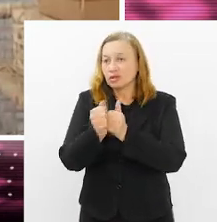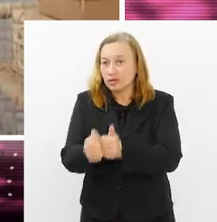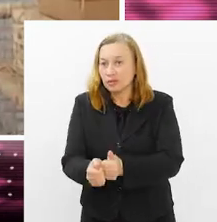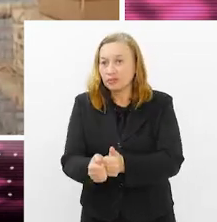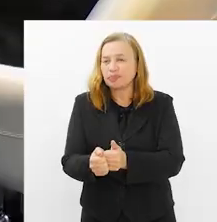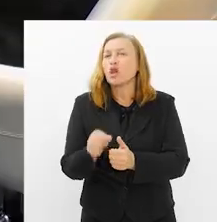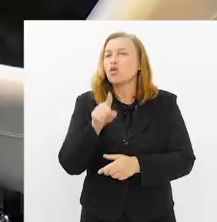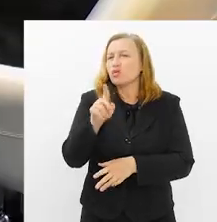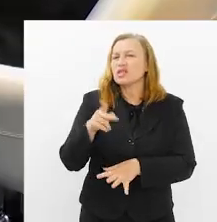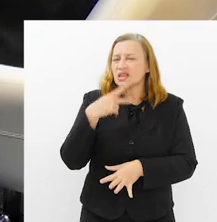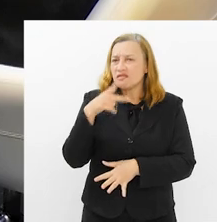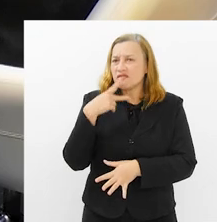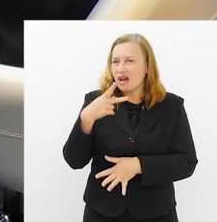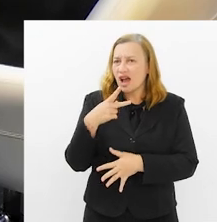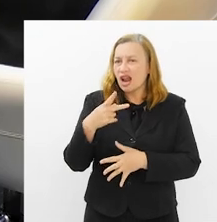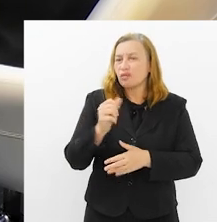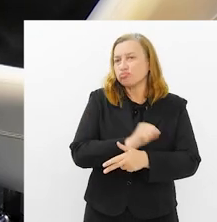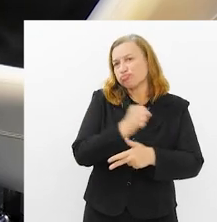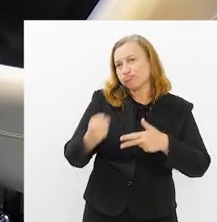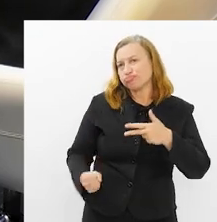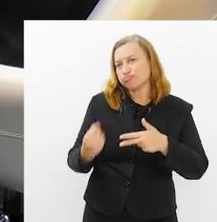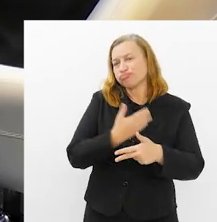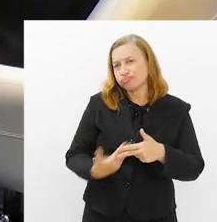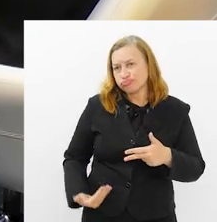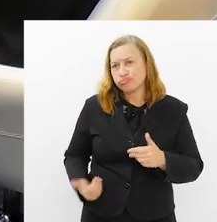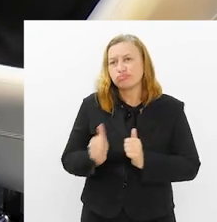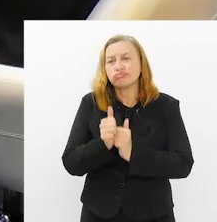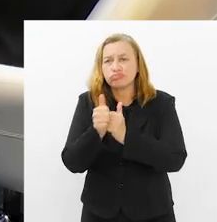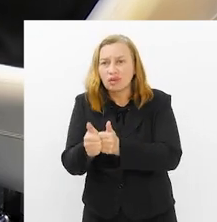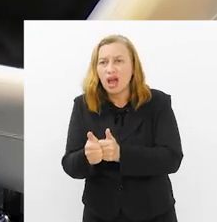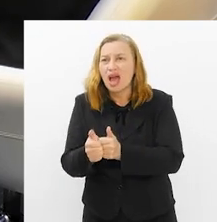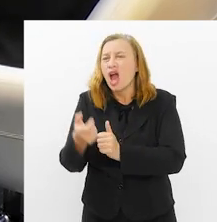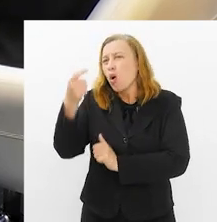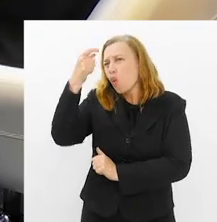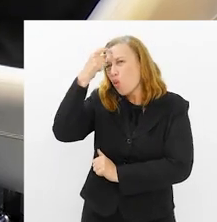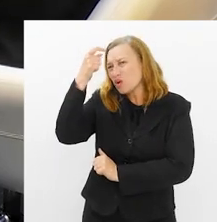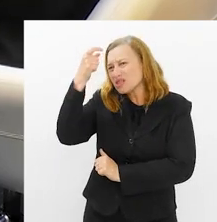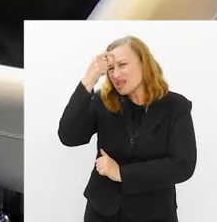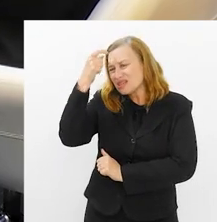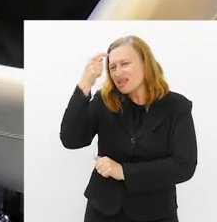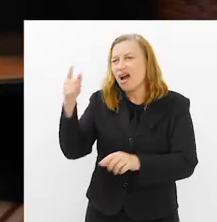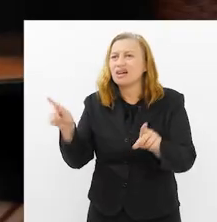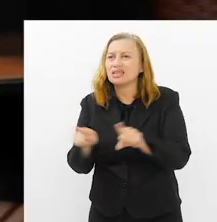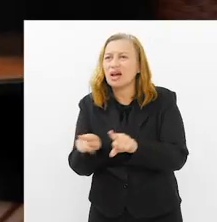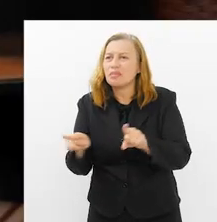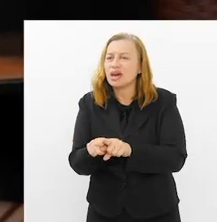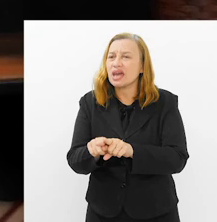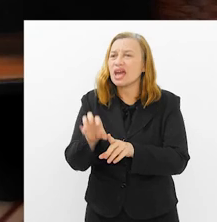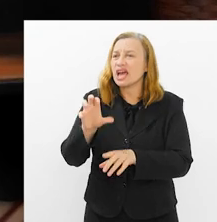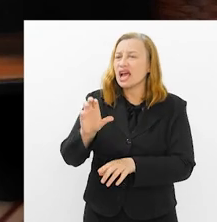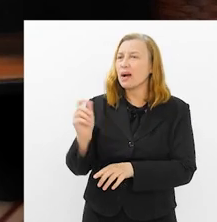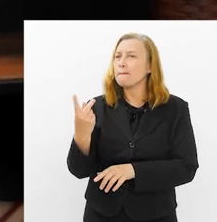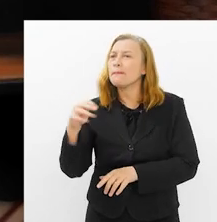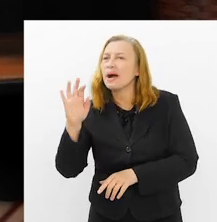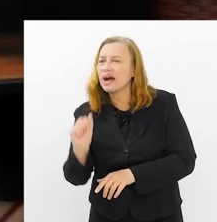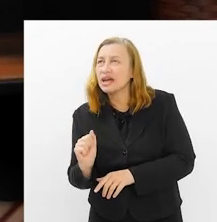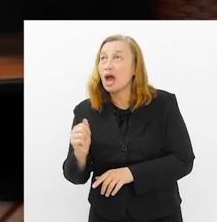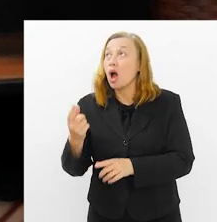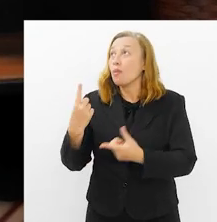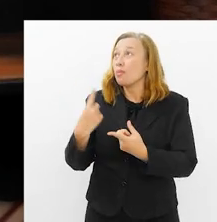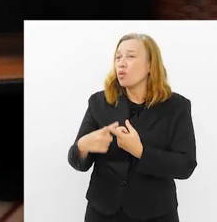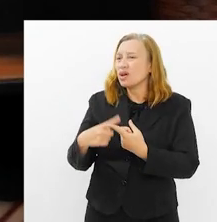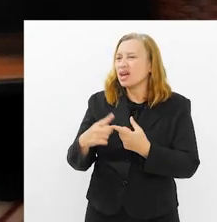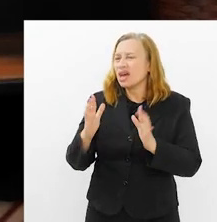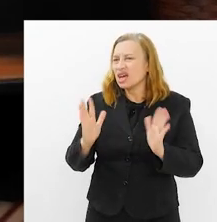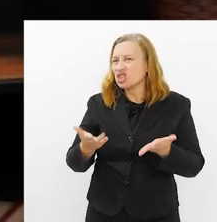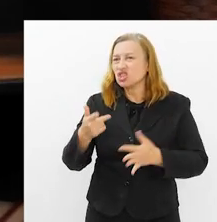fala abarcar essa diversidade toda, seria conscientizar também, proporcionar campanhas, porque a